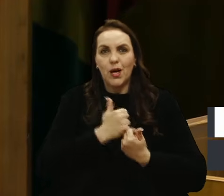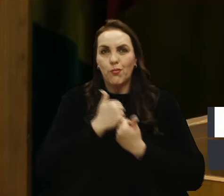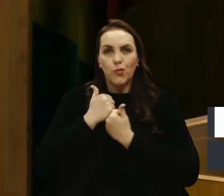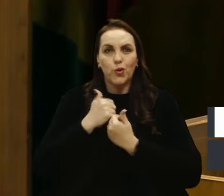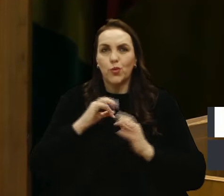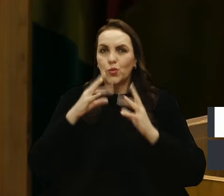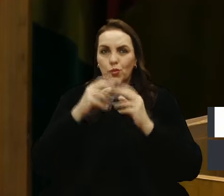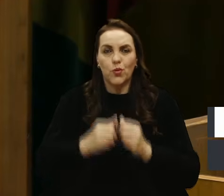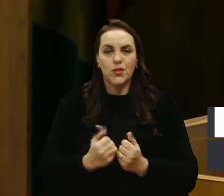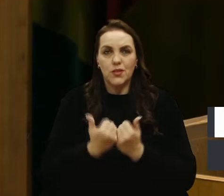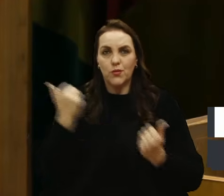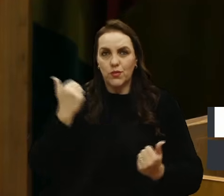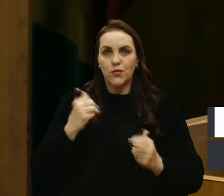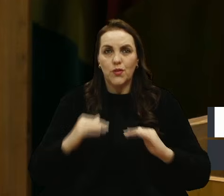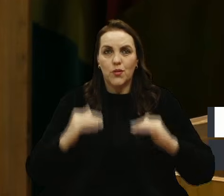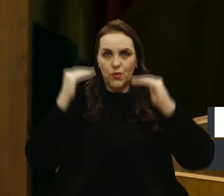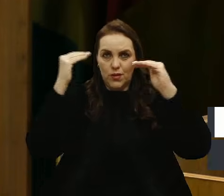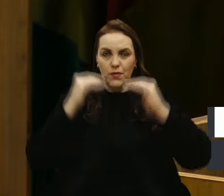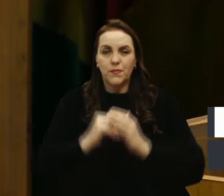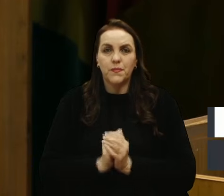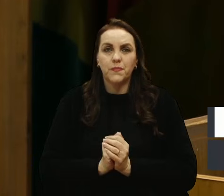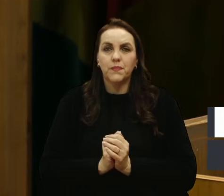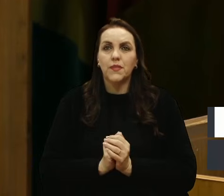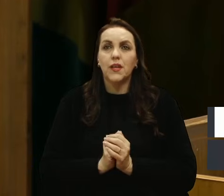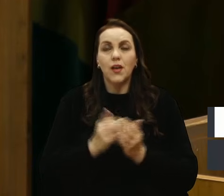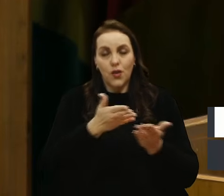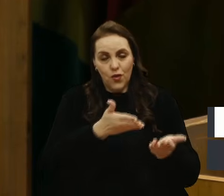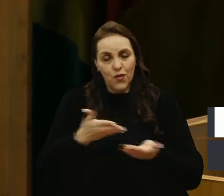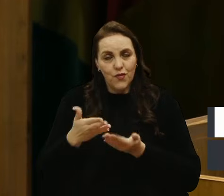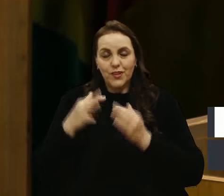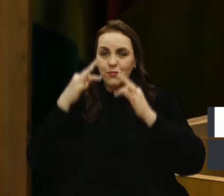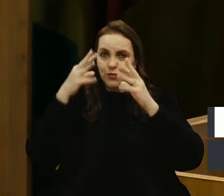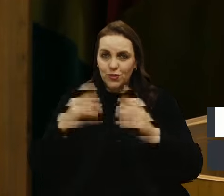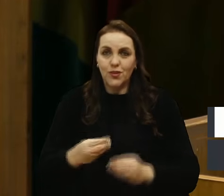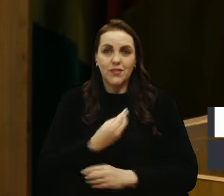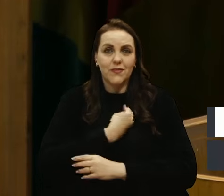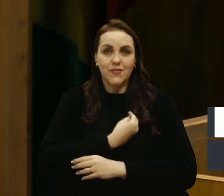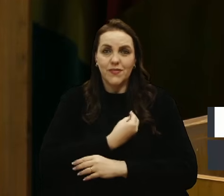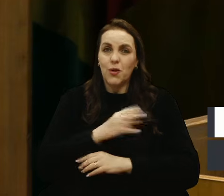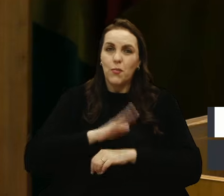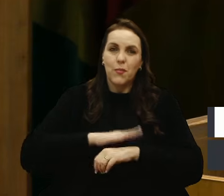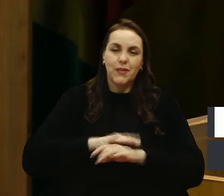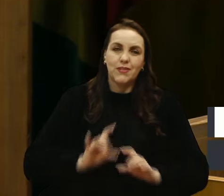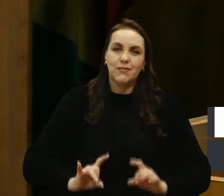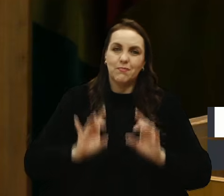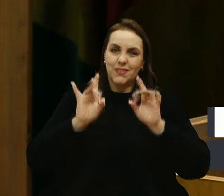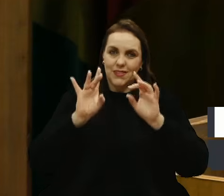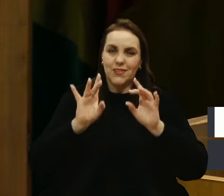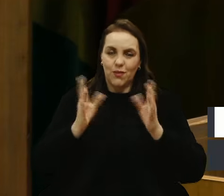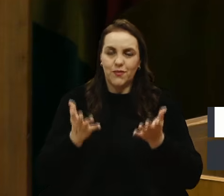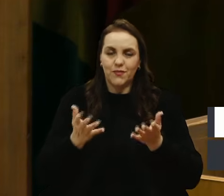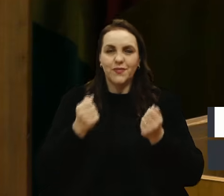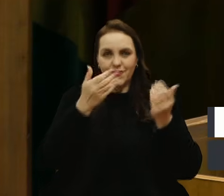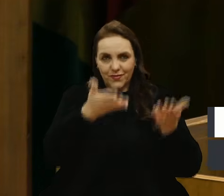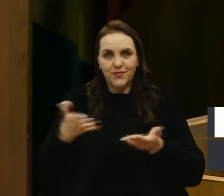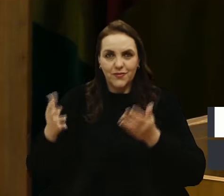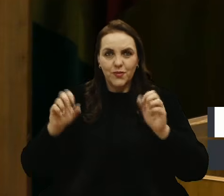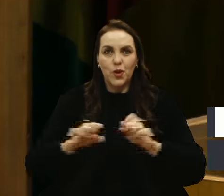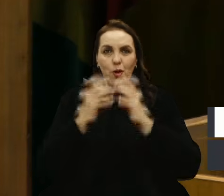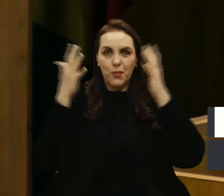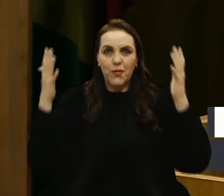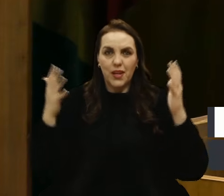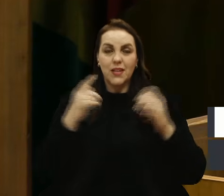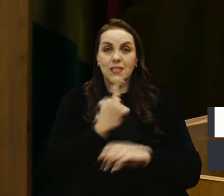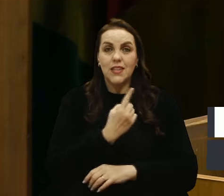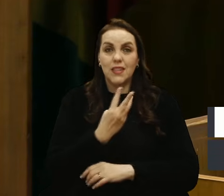autoridades e convidamos todos a virem viver conosco este momento tão especial. Venham celebrar os